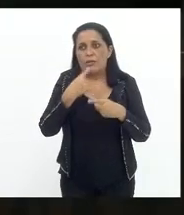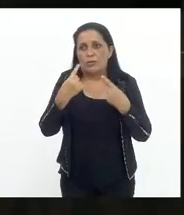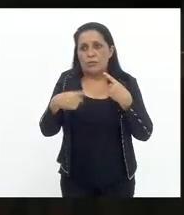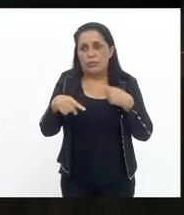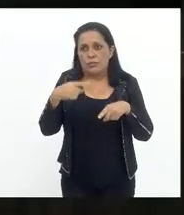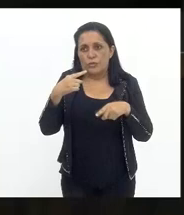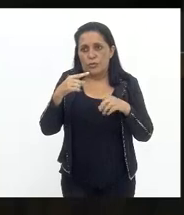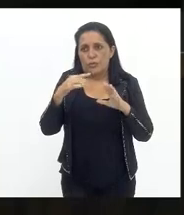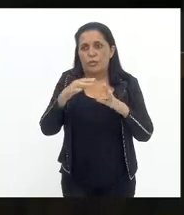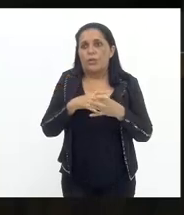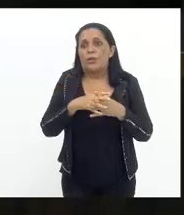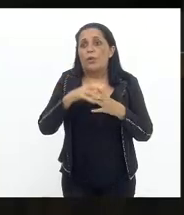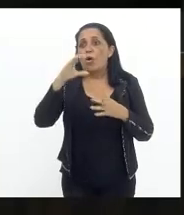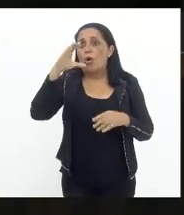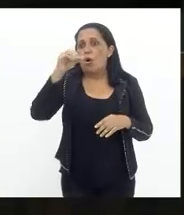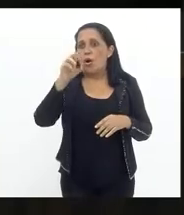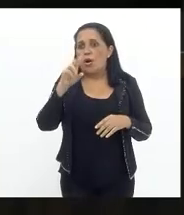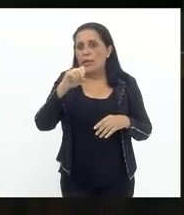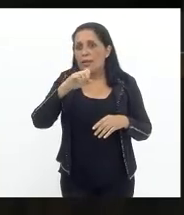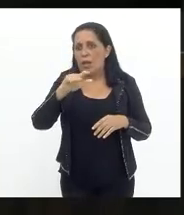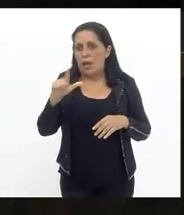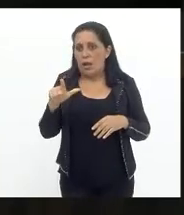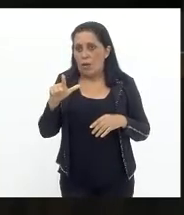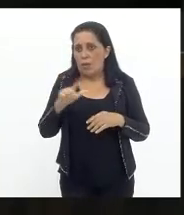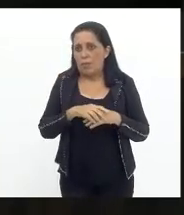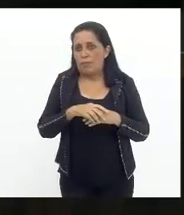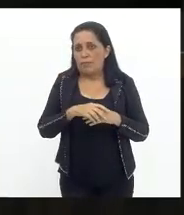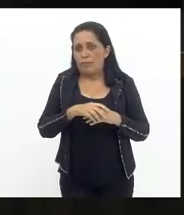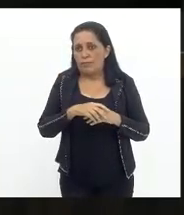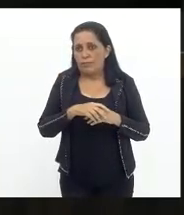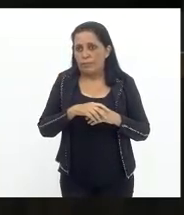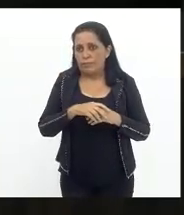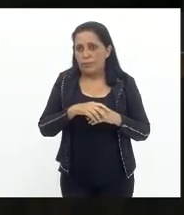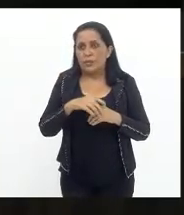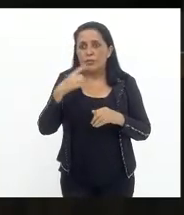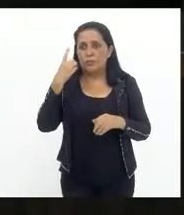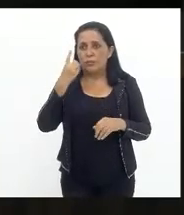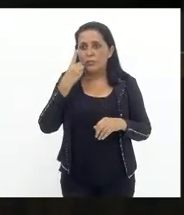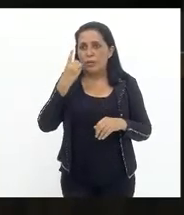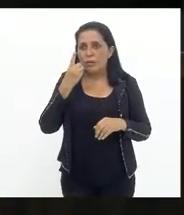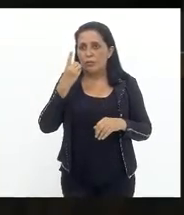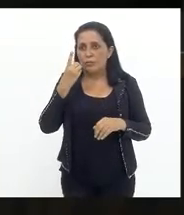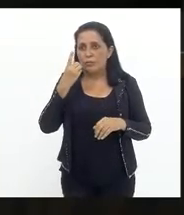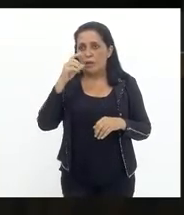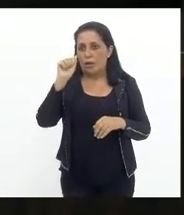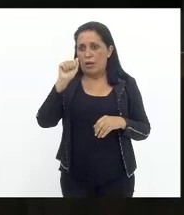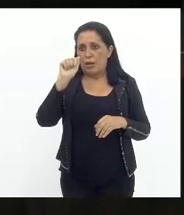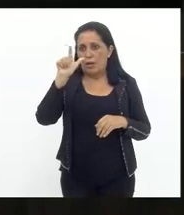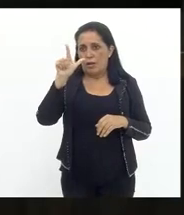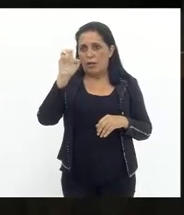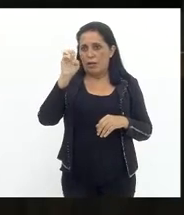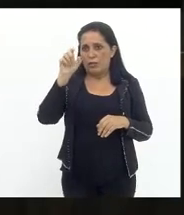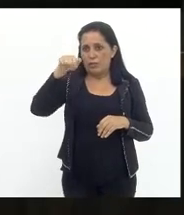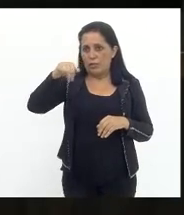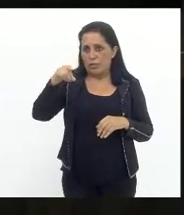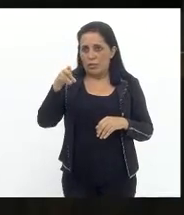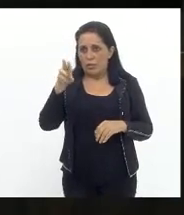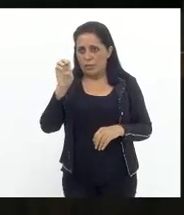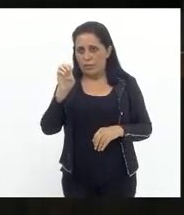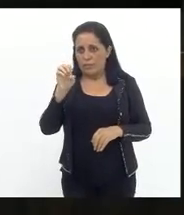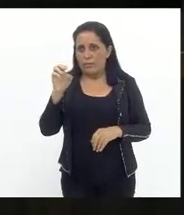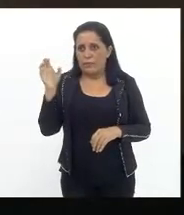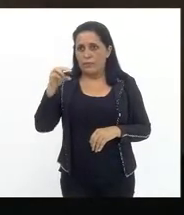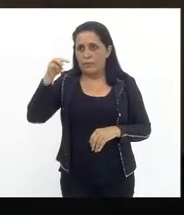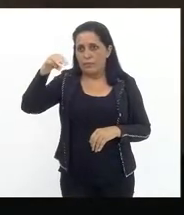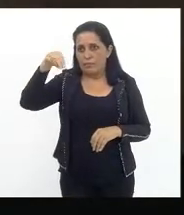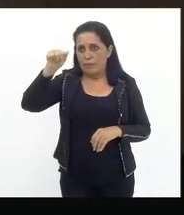Coronel Salema, autor, deputada Marta Rocha, deputado... E deputado Alexandre. Mas questão de ordem, deputada Márcia.